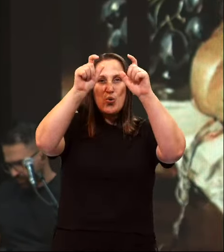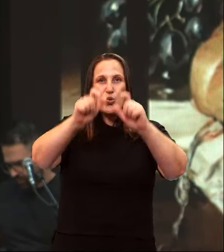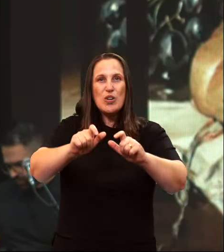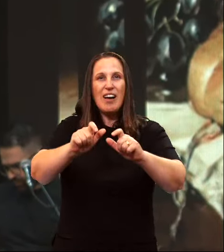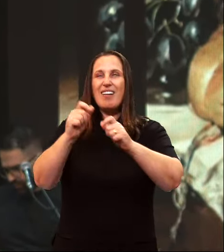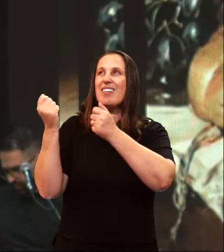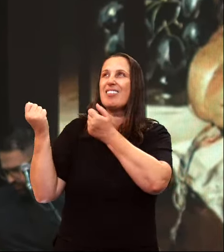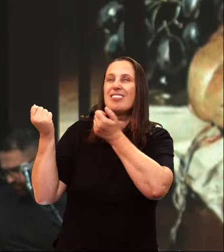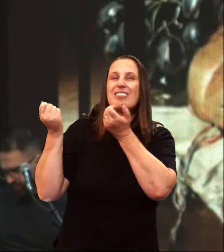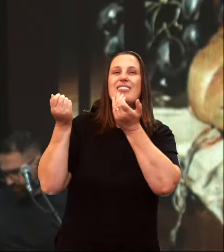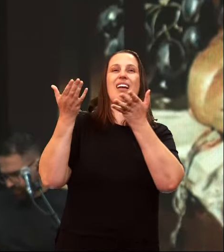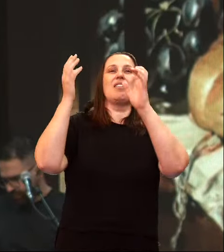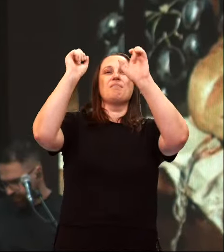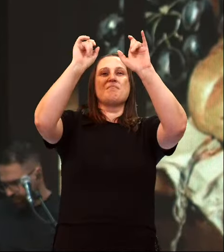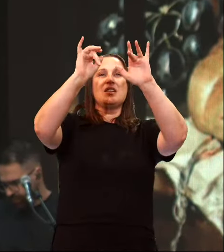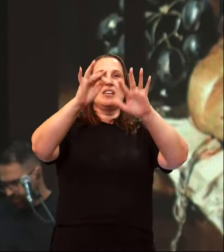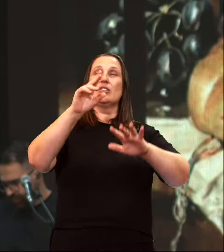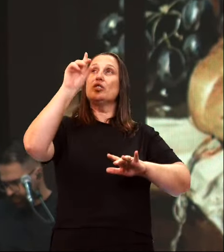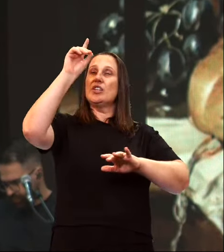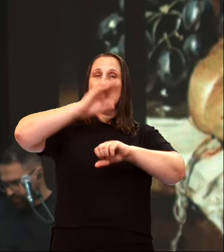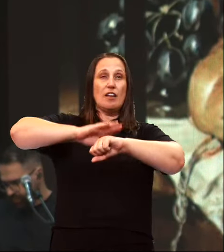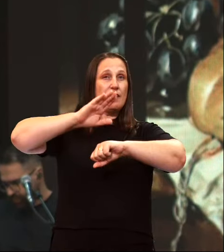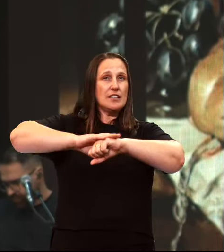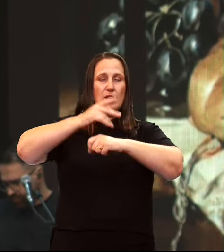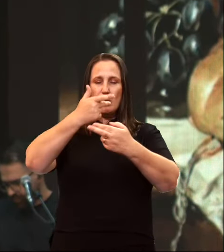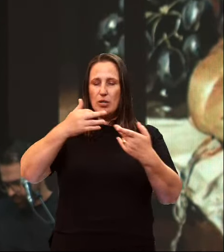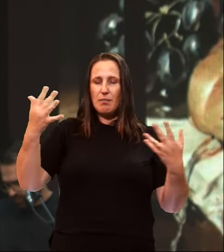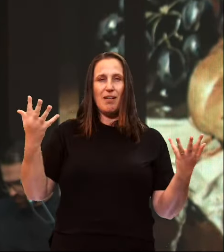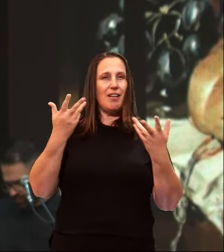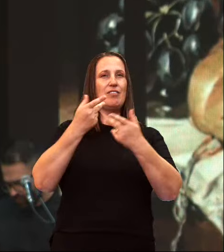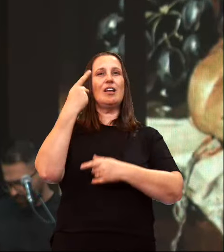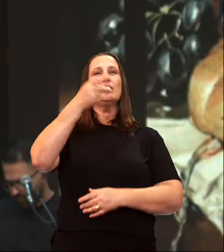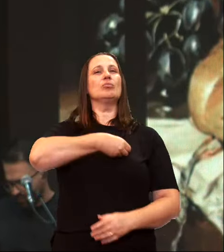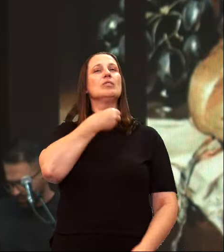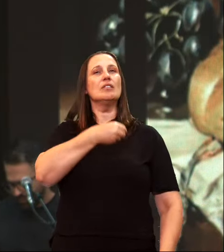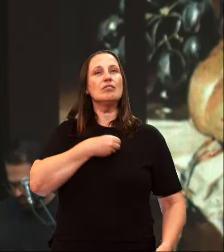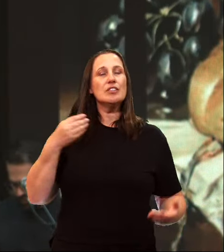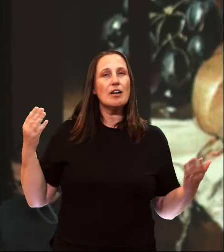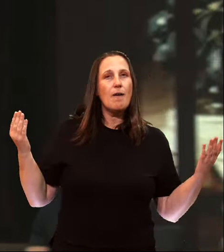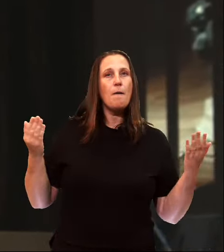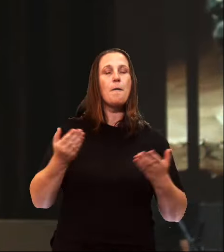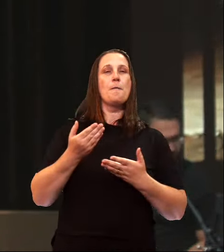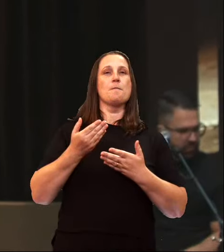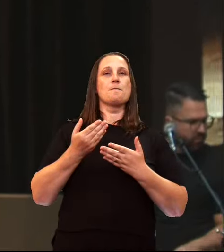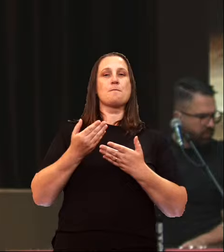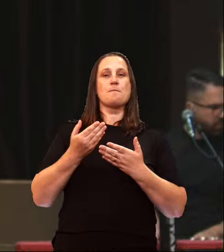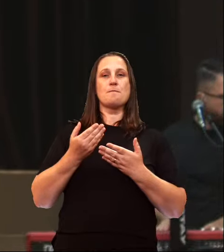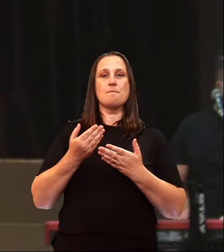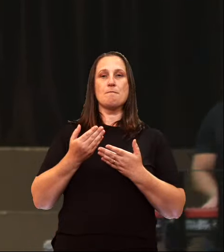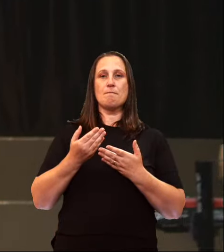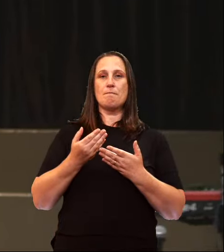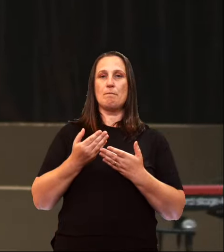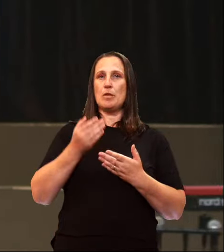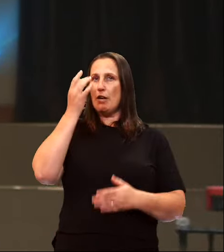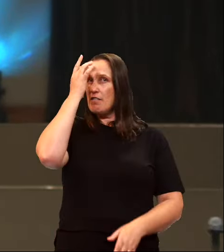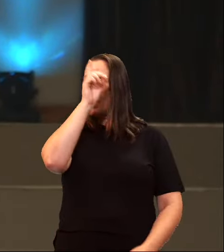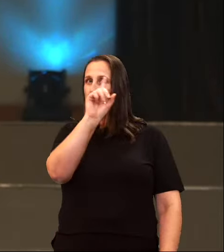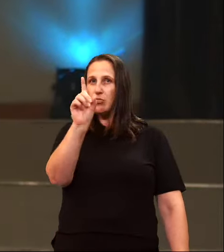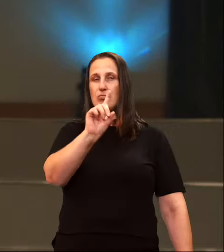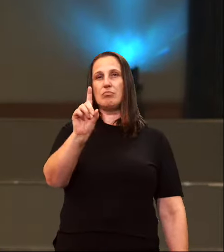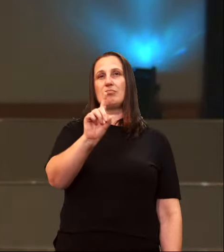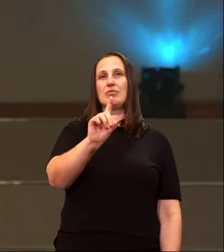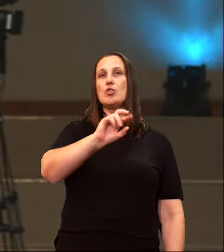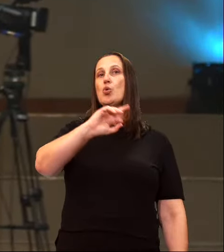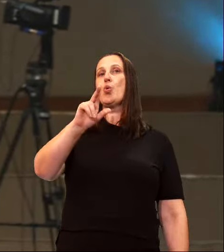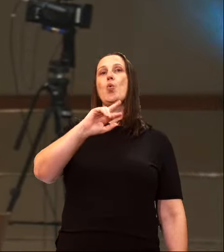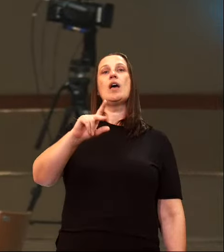mel. Deus vai fazer coisas maravilhosas na sua vida. E na jornada não vai ser fácil, vai ter fila,